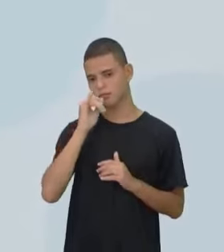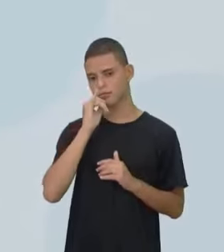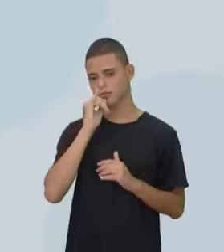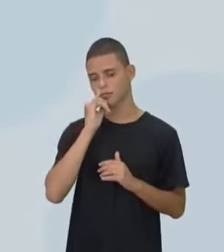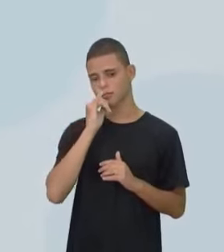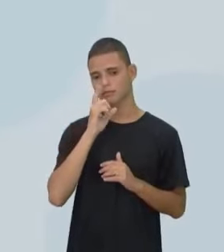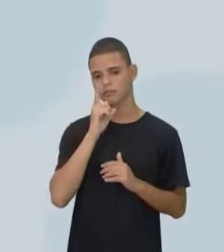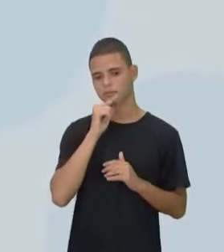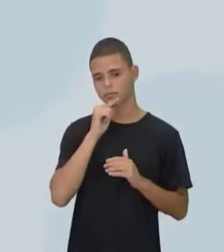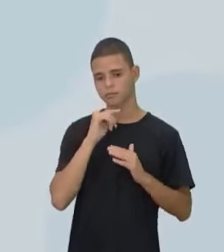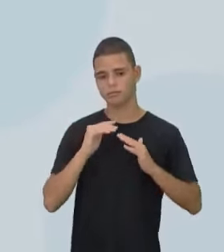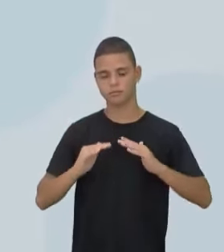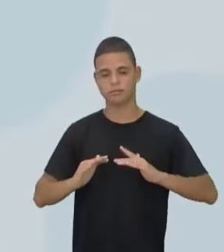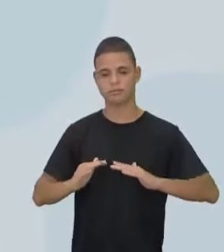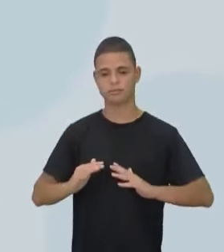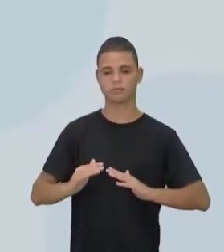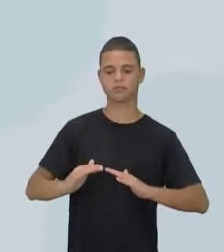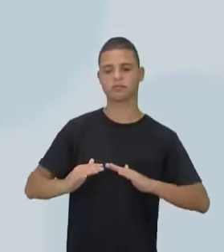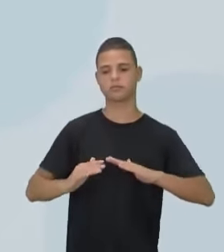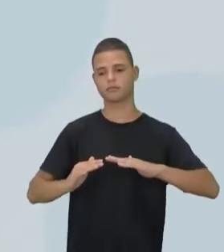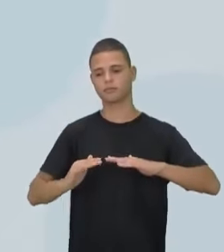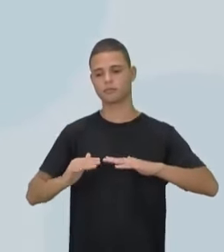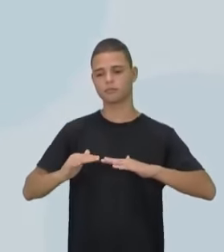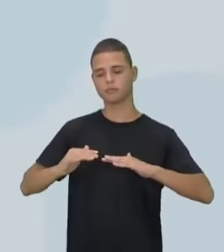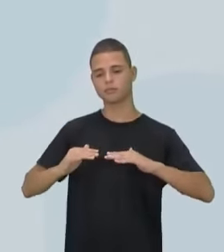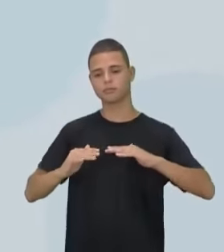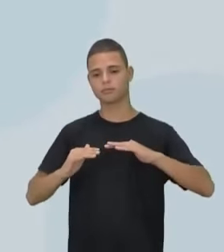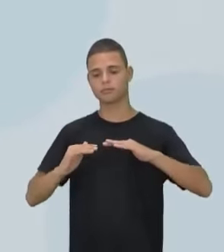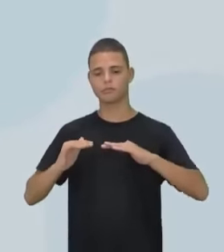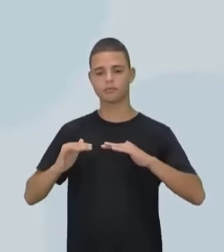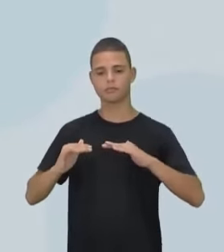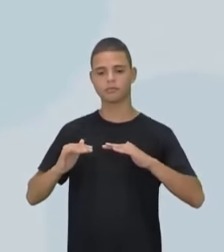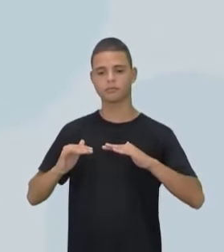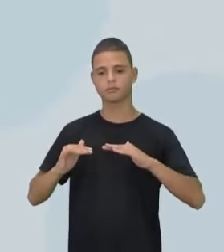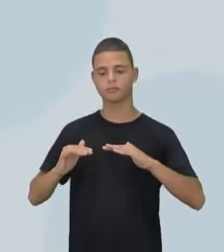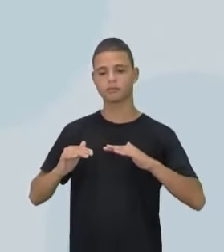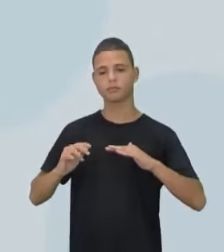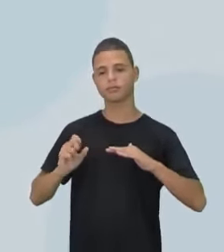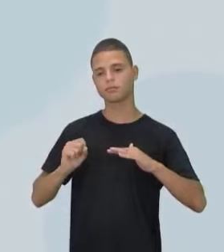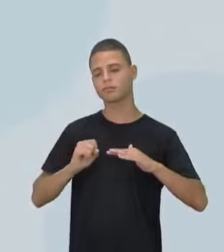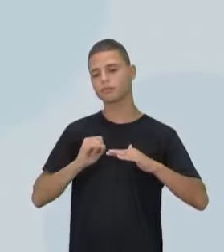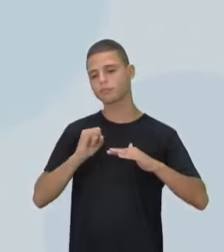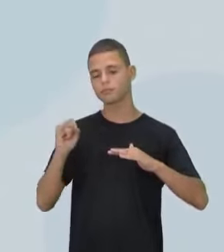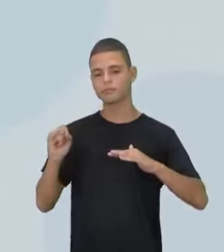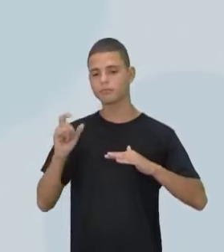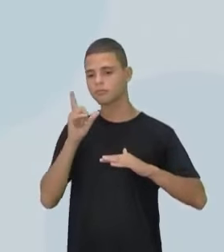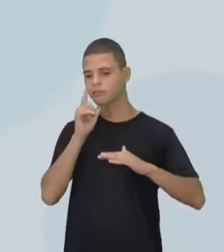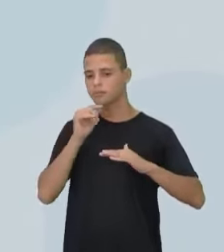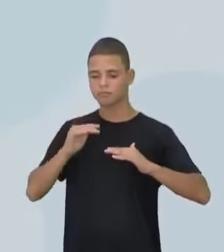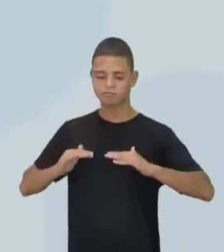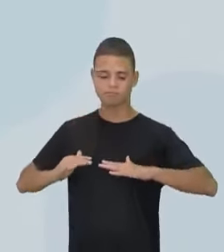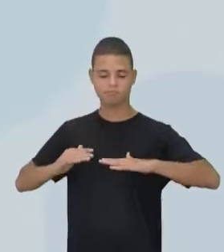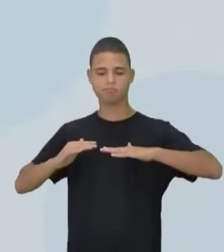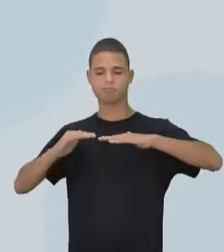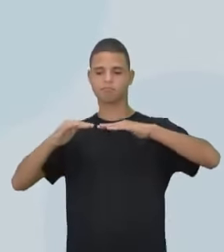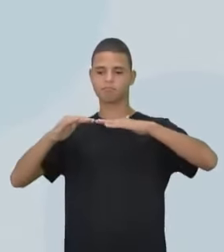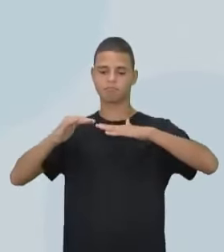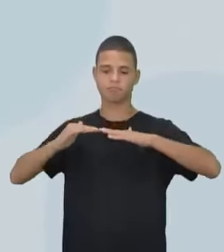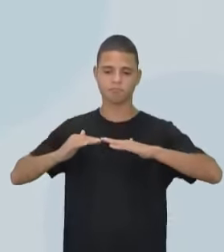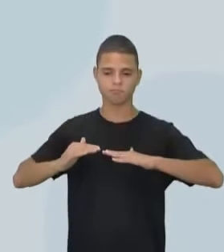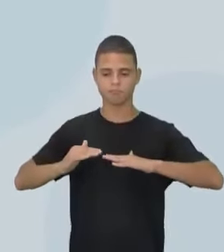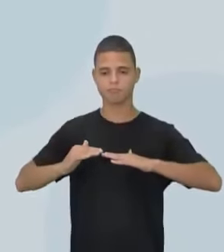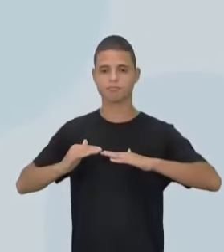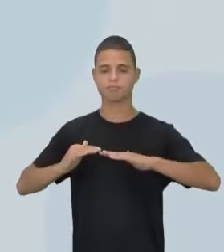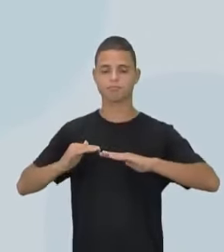a chover, né? E o nível do rio subiu um pouco. Se o nível subiu sem transbordar o que a gente chama